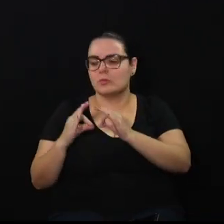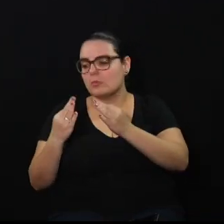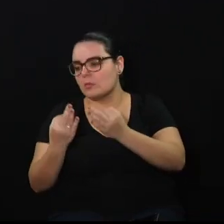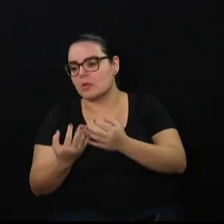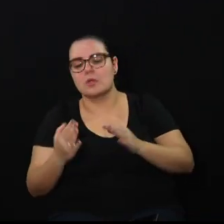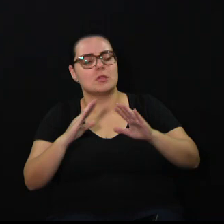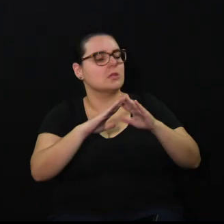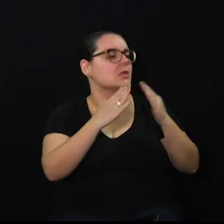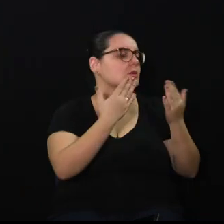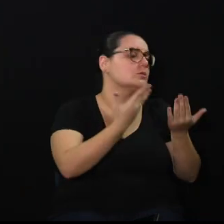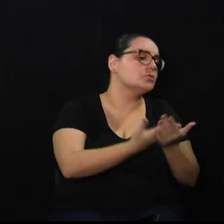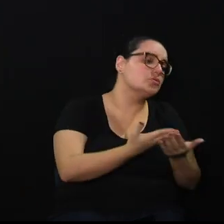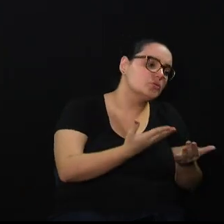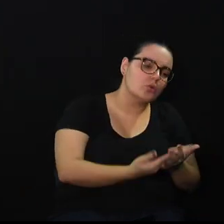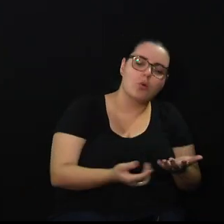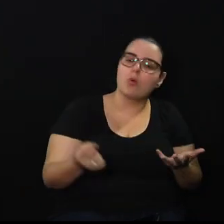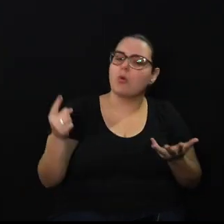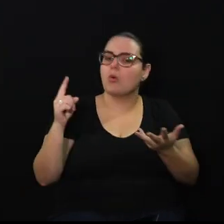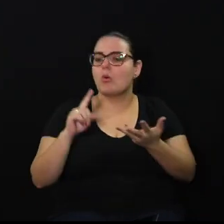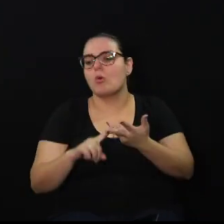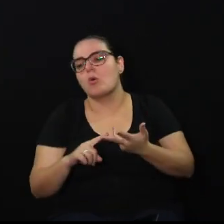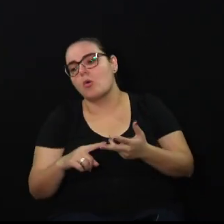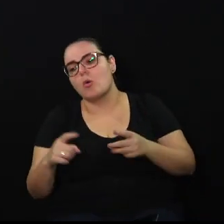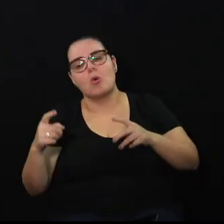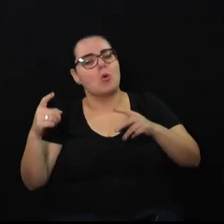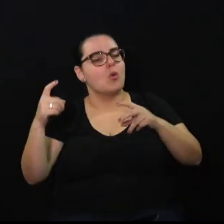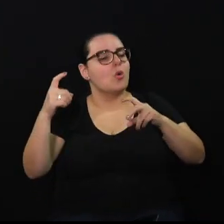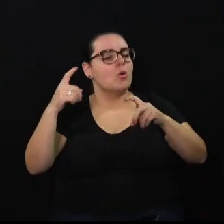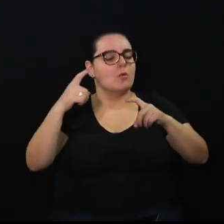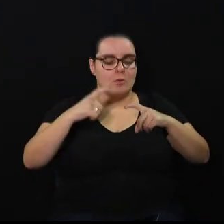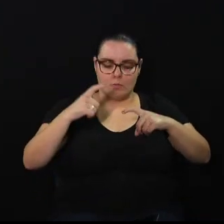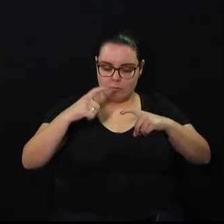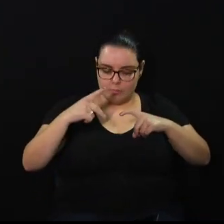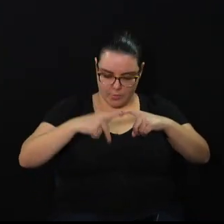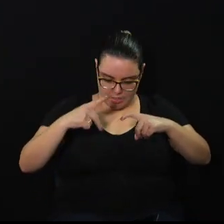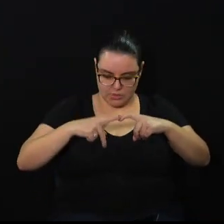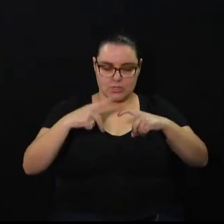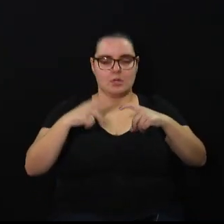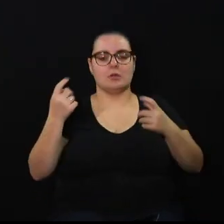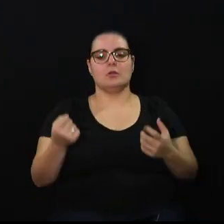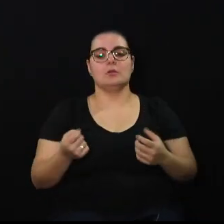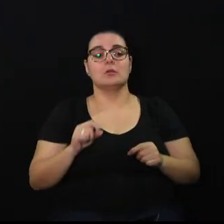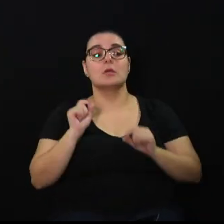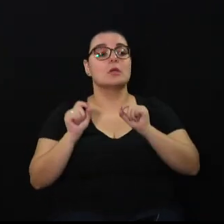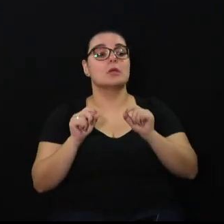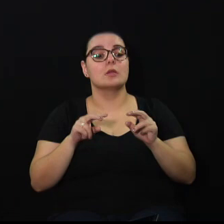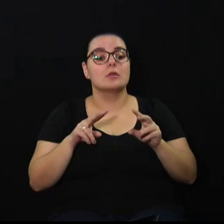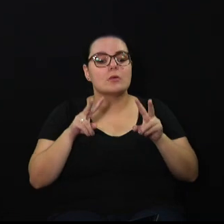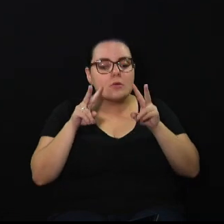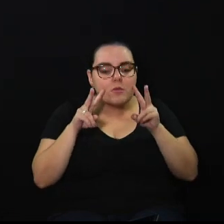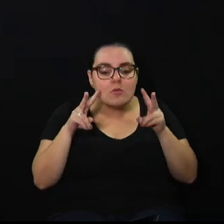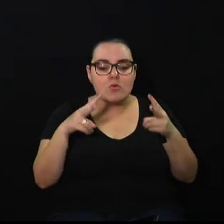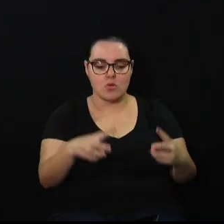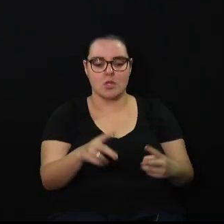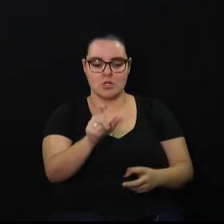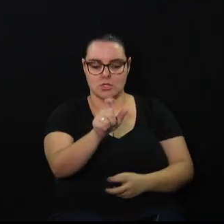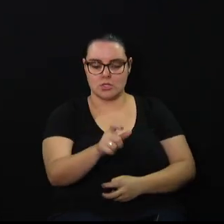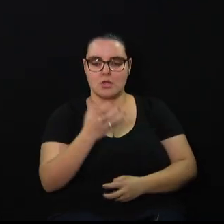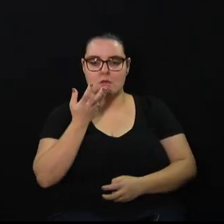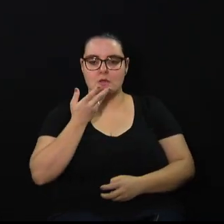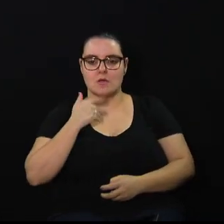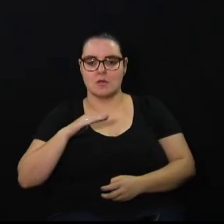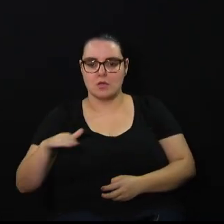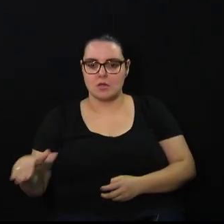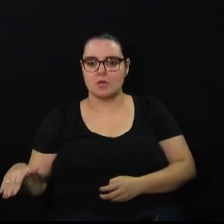ser da escola ela pode ser do pediatra ela pode ser de quem olha essa criança por isso que é extremamente importante que a gente